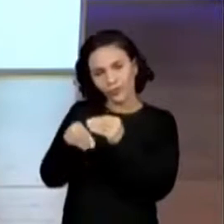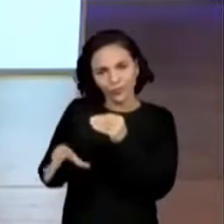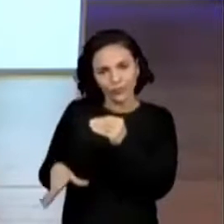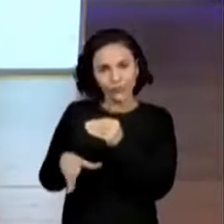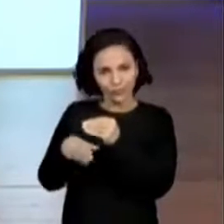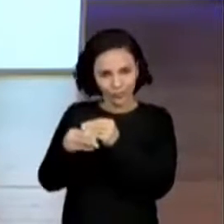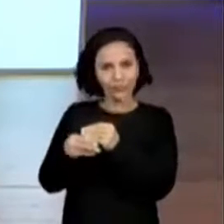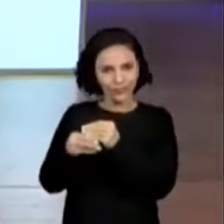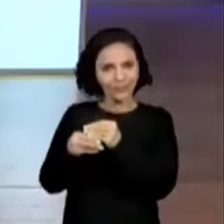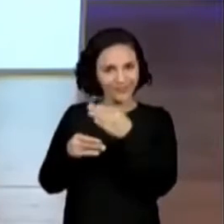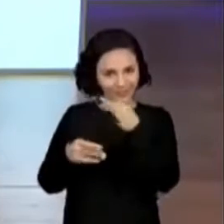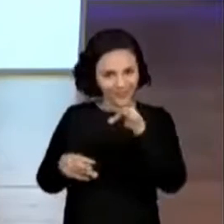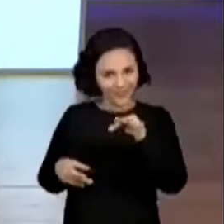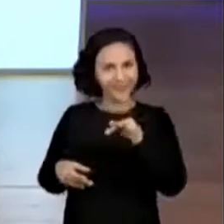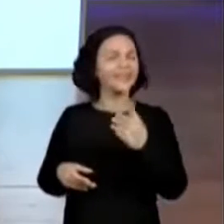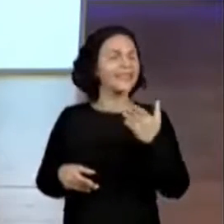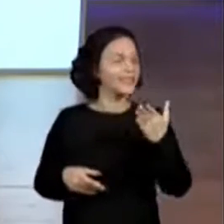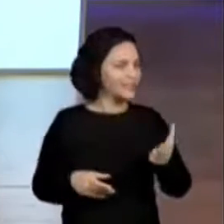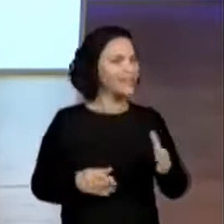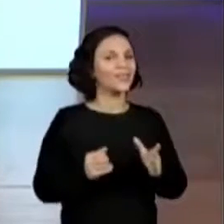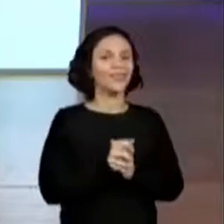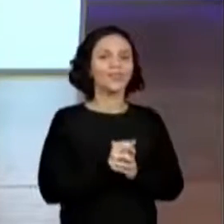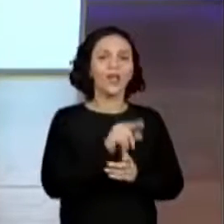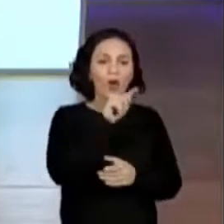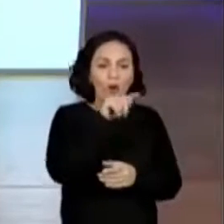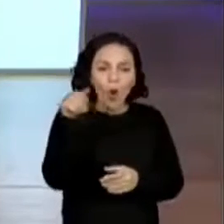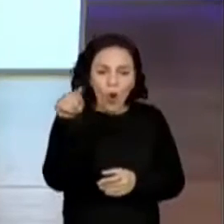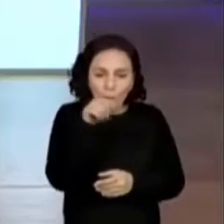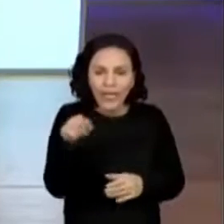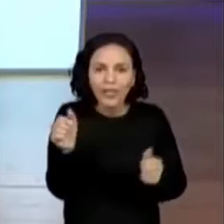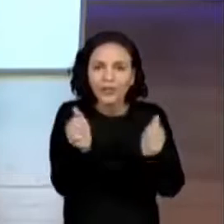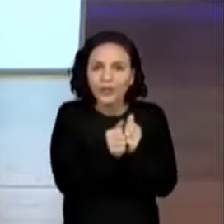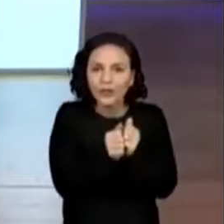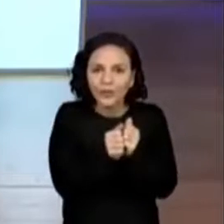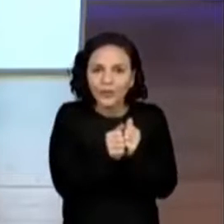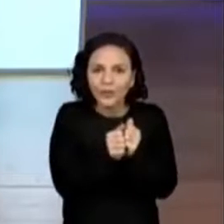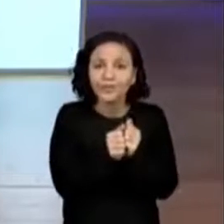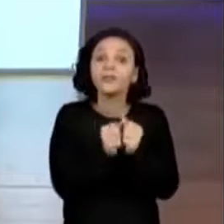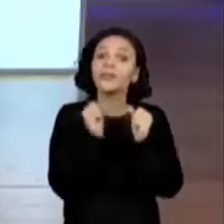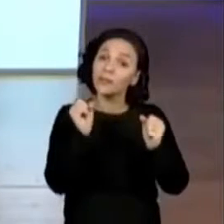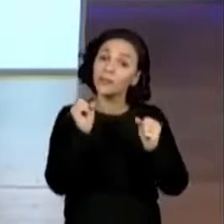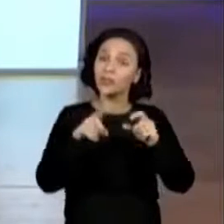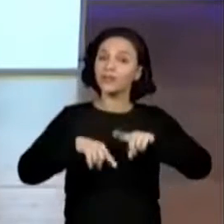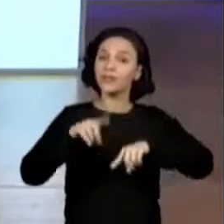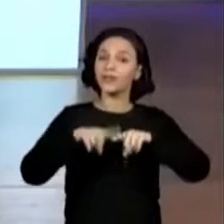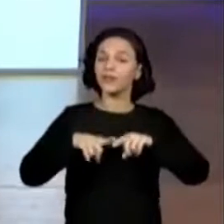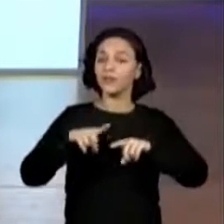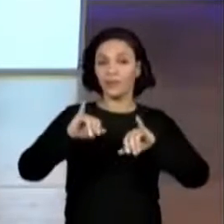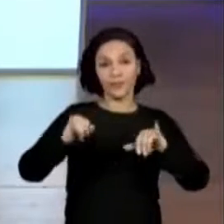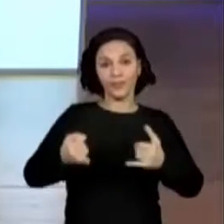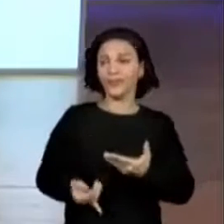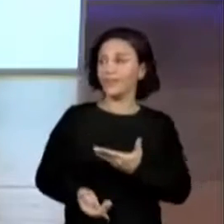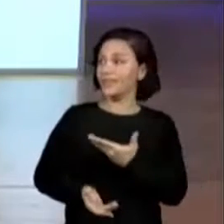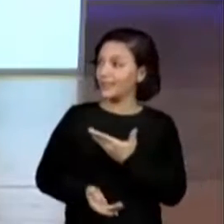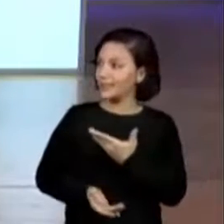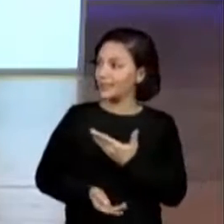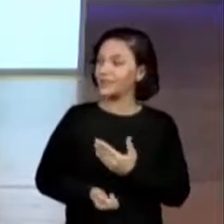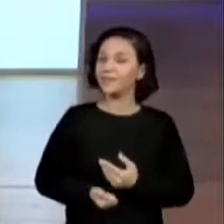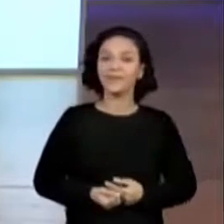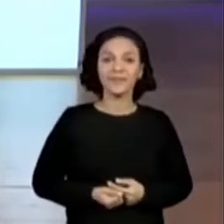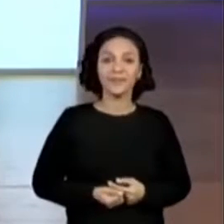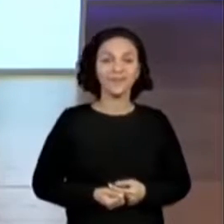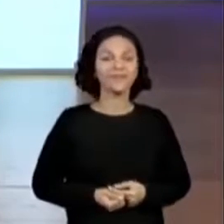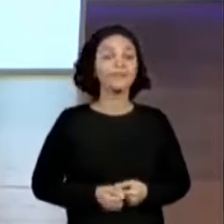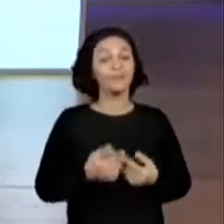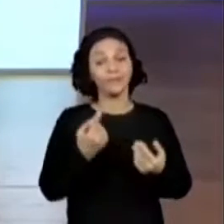tudo, juntar tudo, não é? Contar tudo. Contar tudo. E a gente vai começar usando o nosso, continuar com o nosso material, né? E